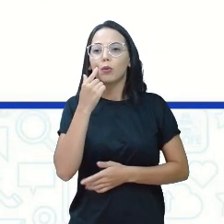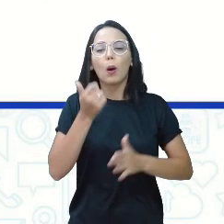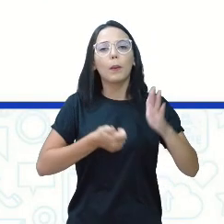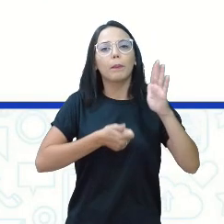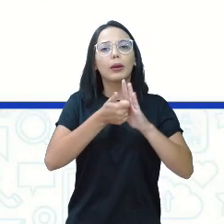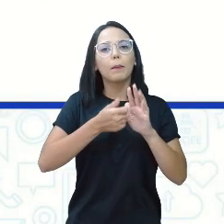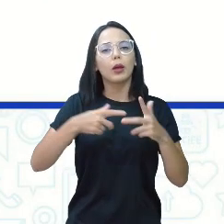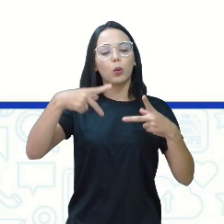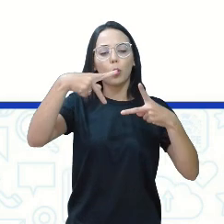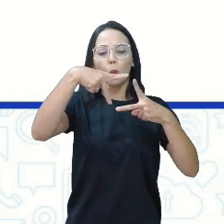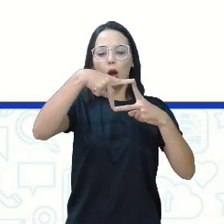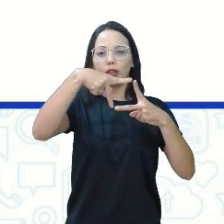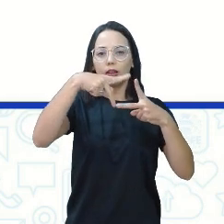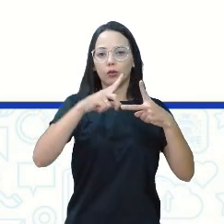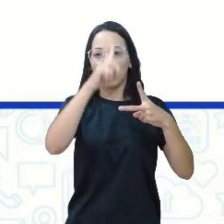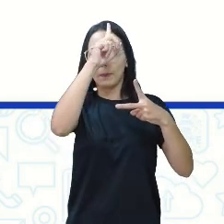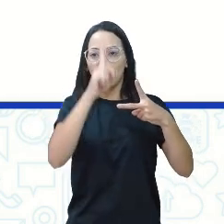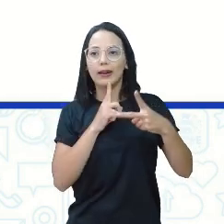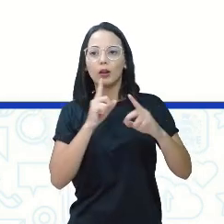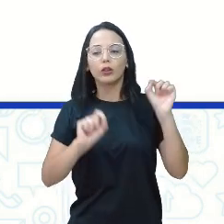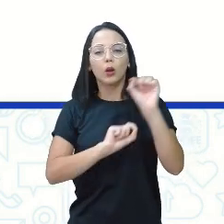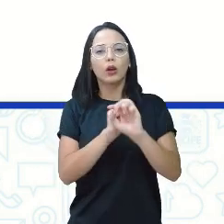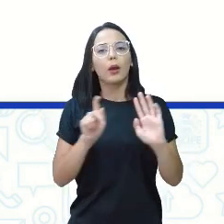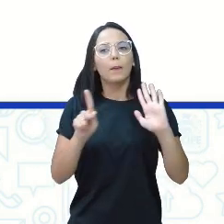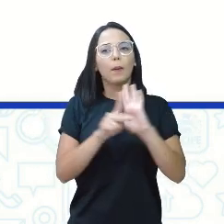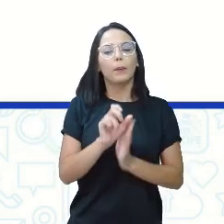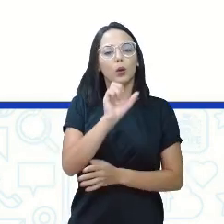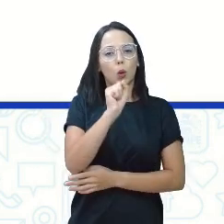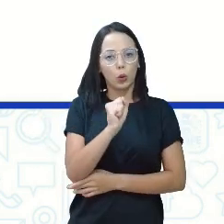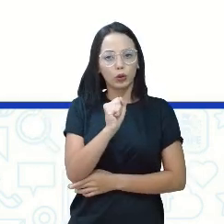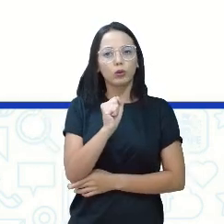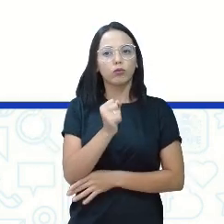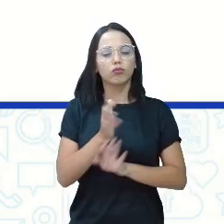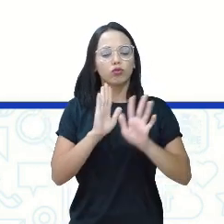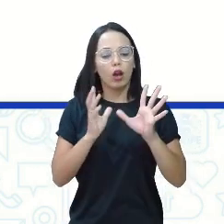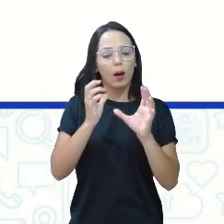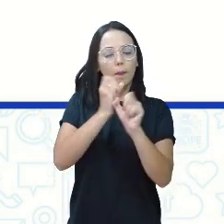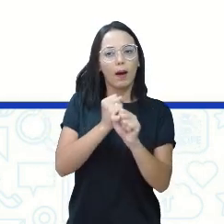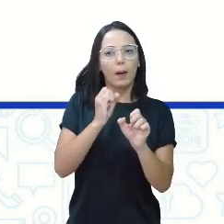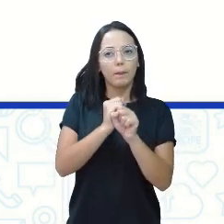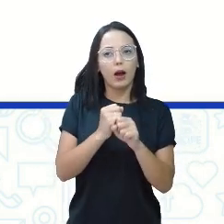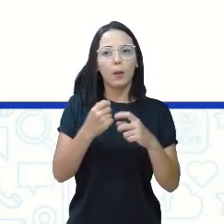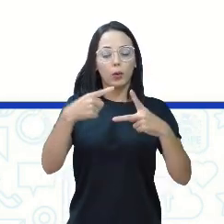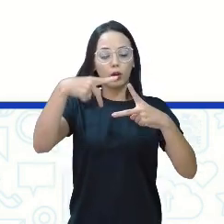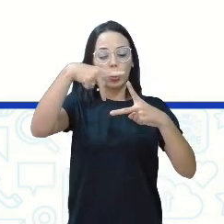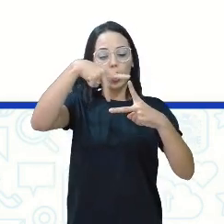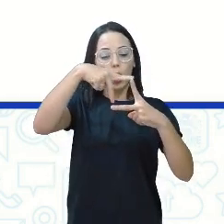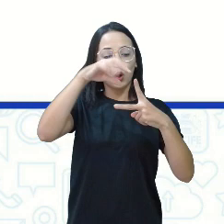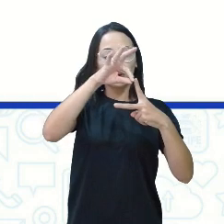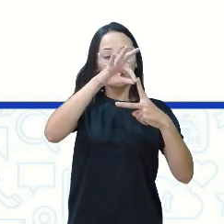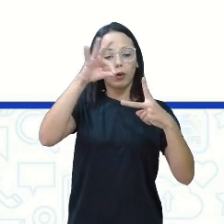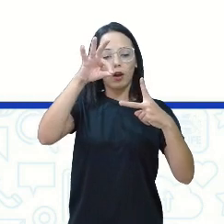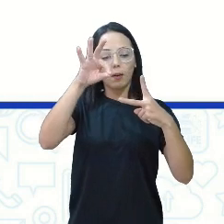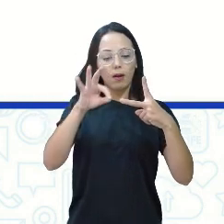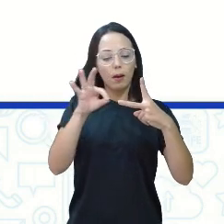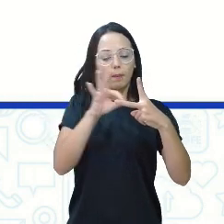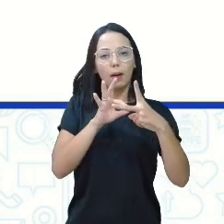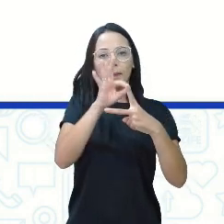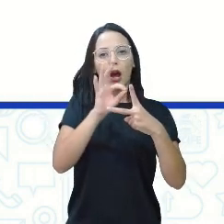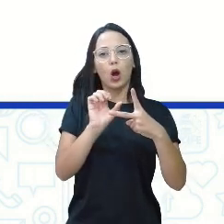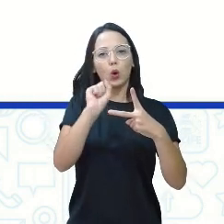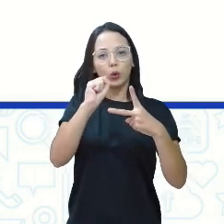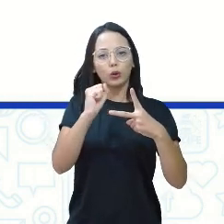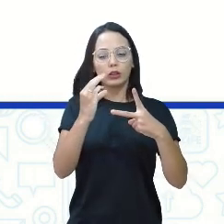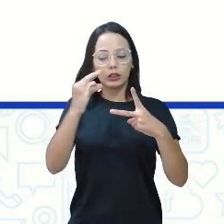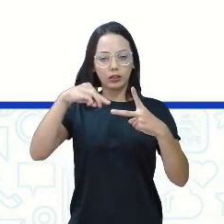quadradinho amarelo, a gente tem o perímetro igual a 8, porque a gente verificou aqui 2 unidades, 2 unidades, 2 unidades e